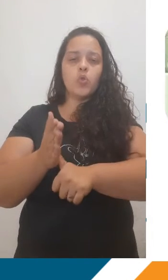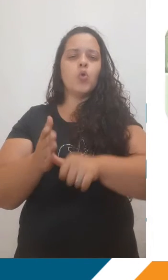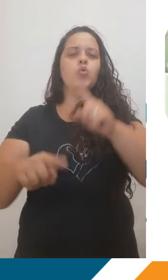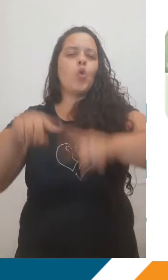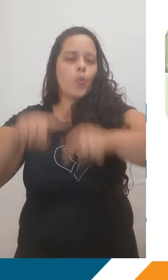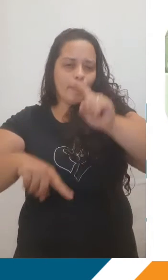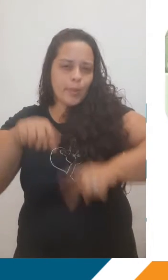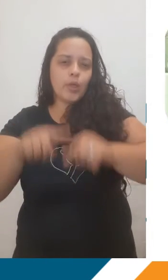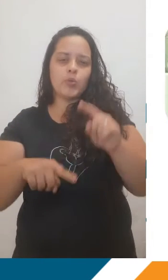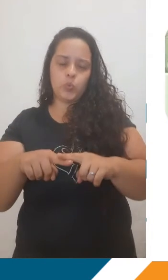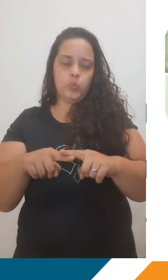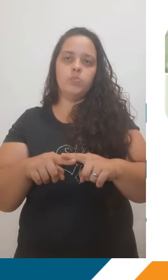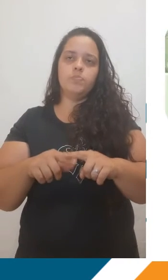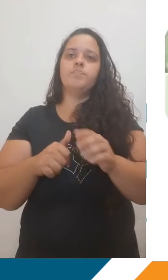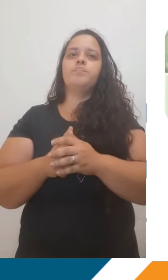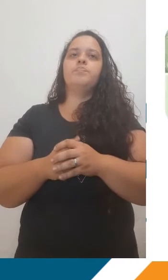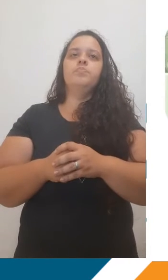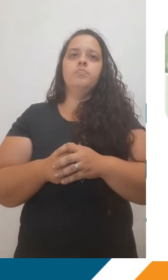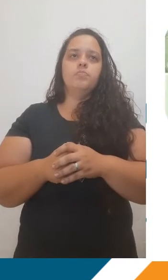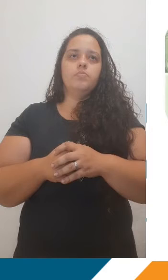identificação pessoal,